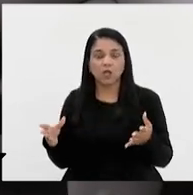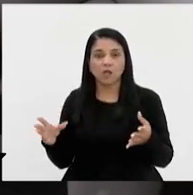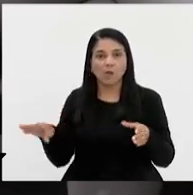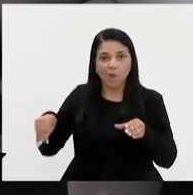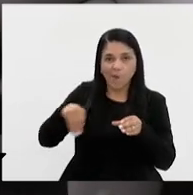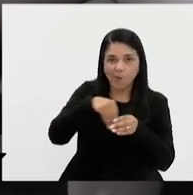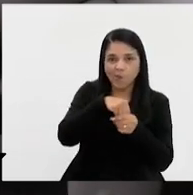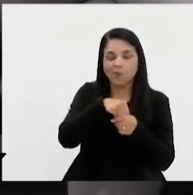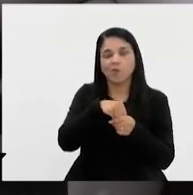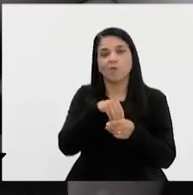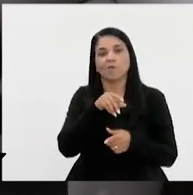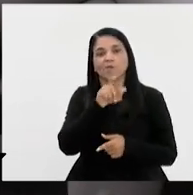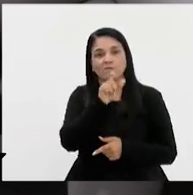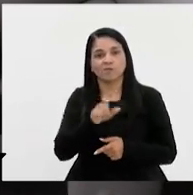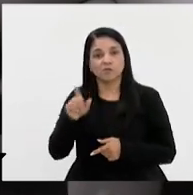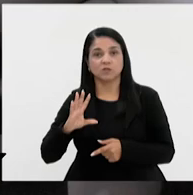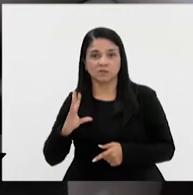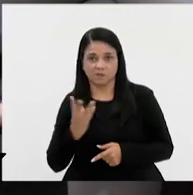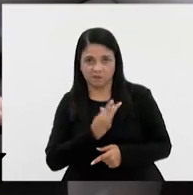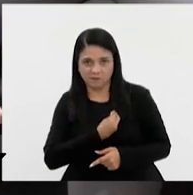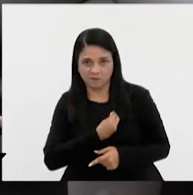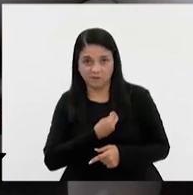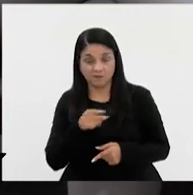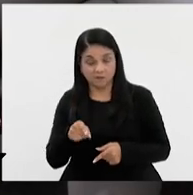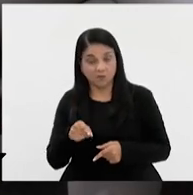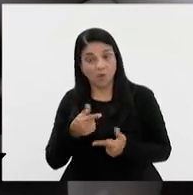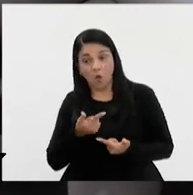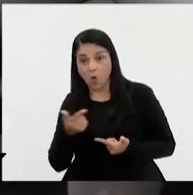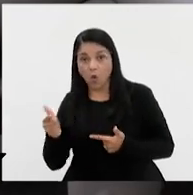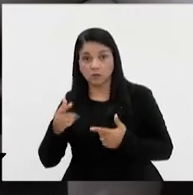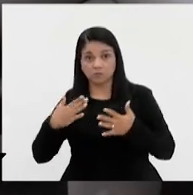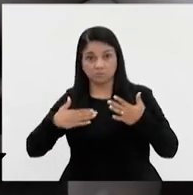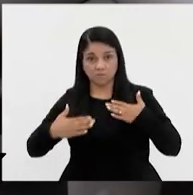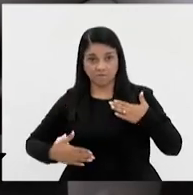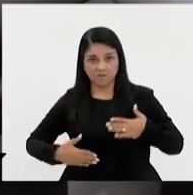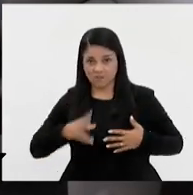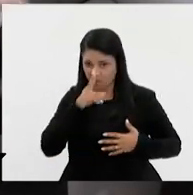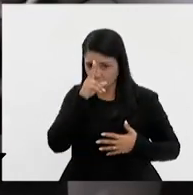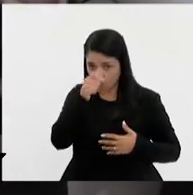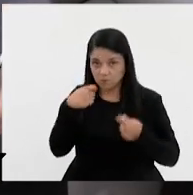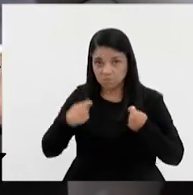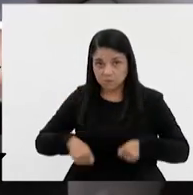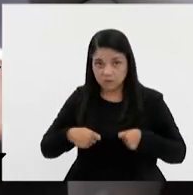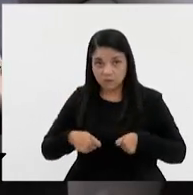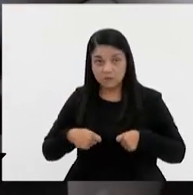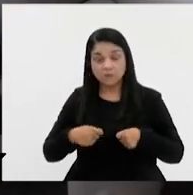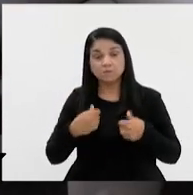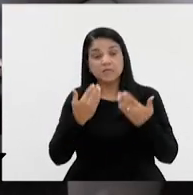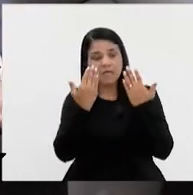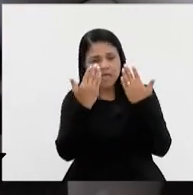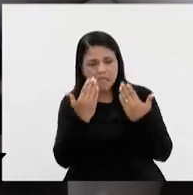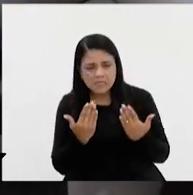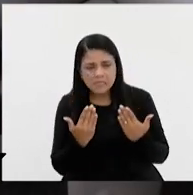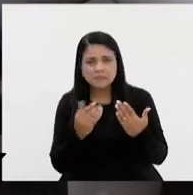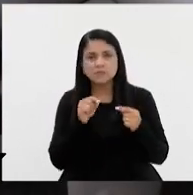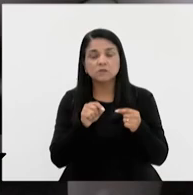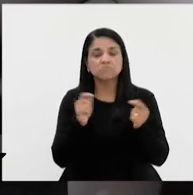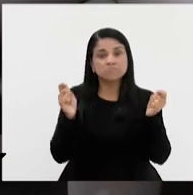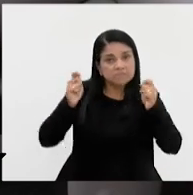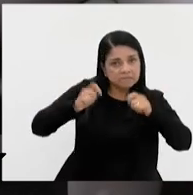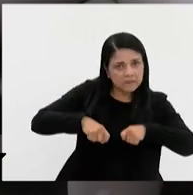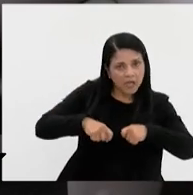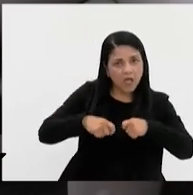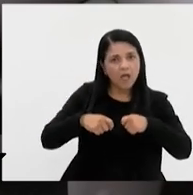questão física tem um peso, é orientado que cada um faça uma análise para ver a possibilidade ou não